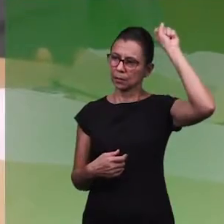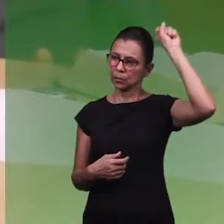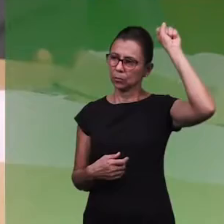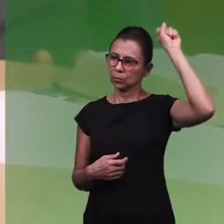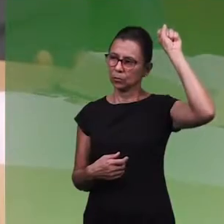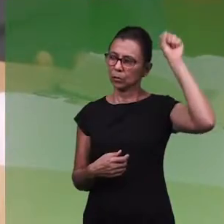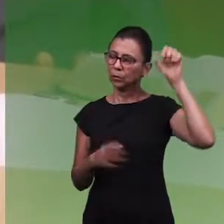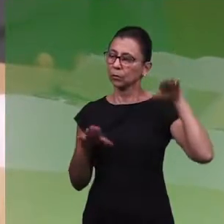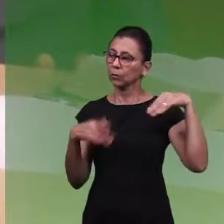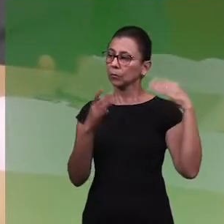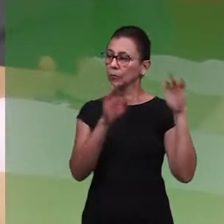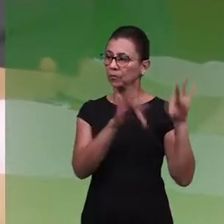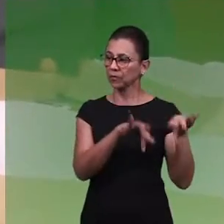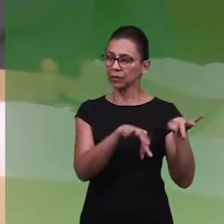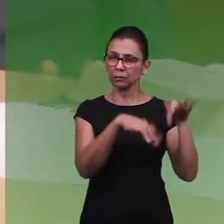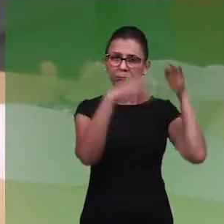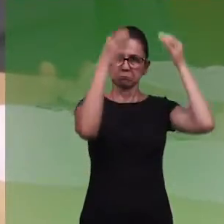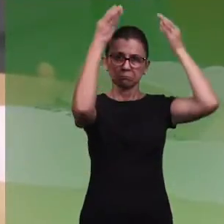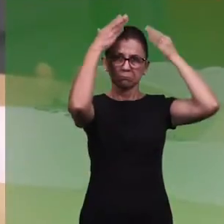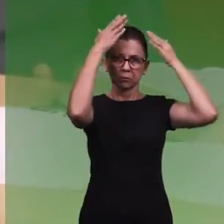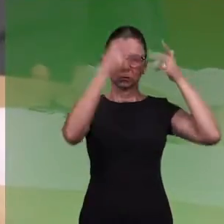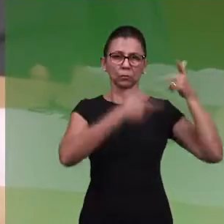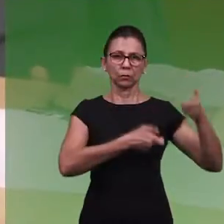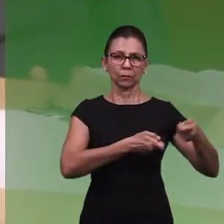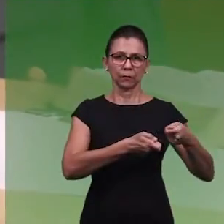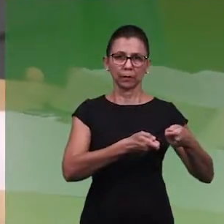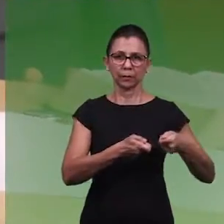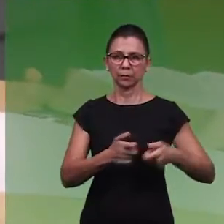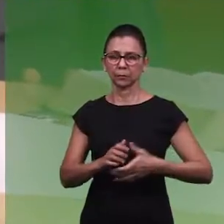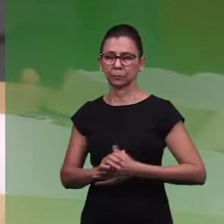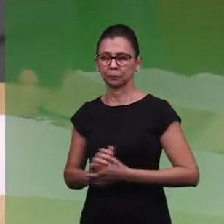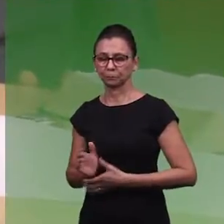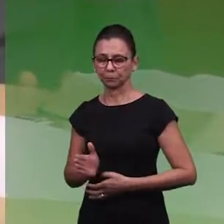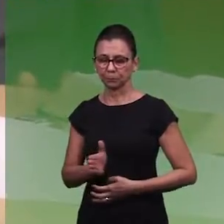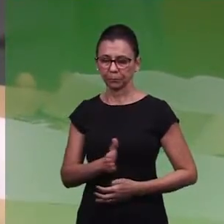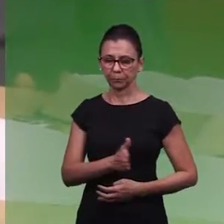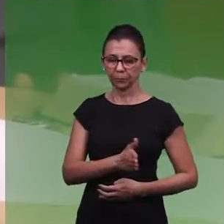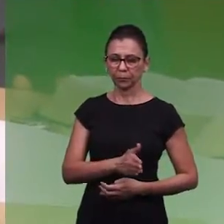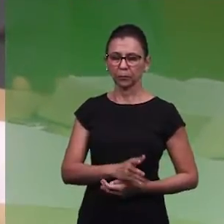naturalmente, como ele terminou o seu reino? Bom, então, em seguida,